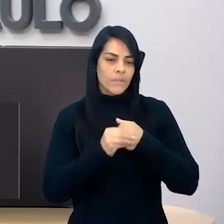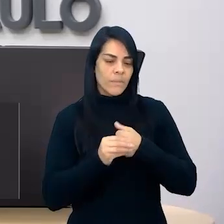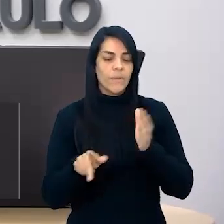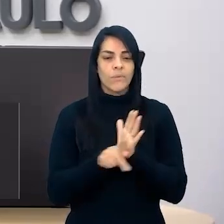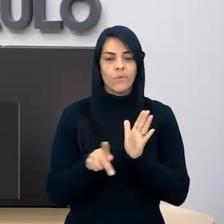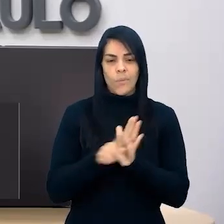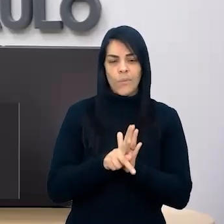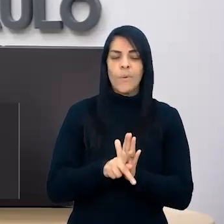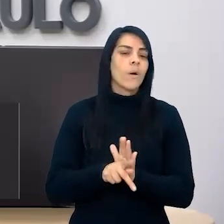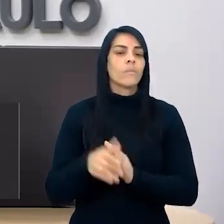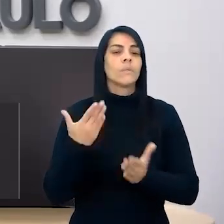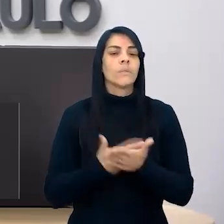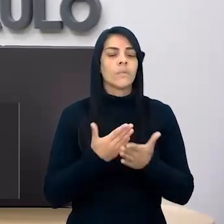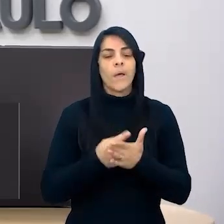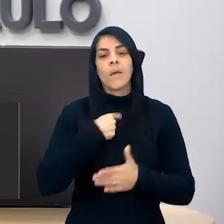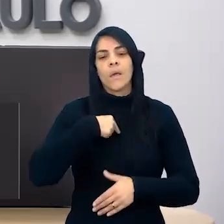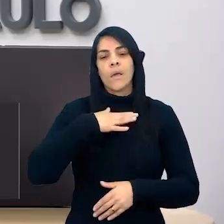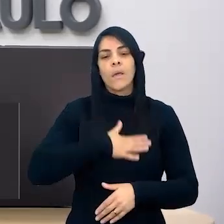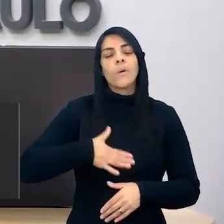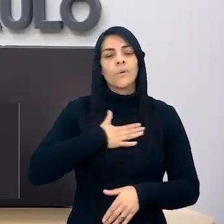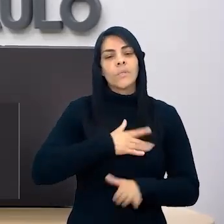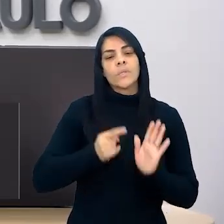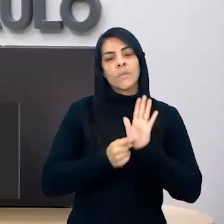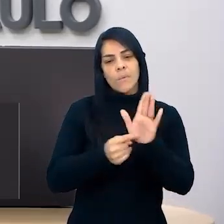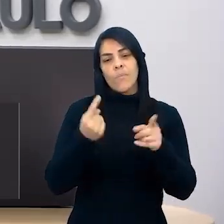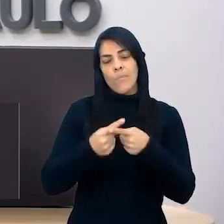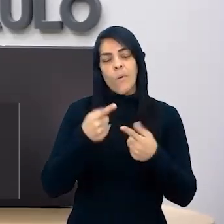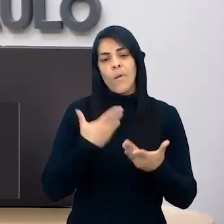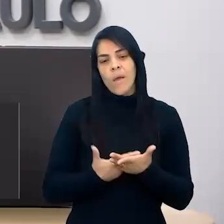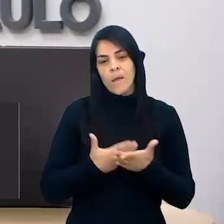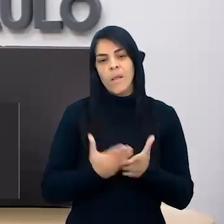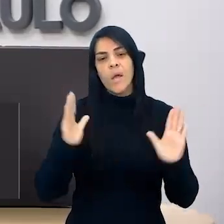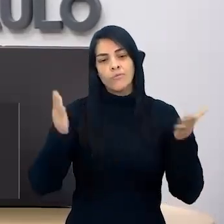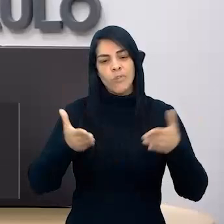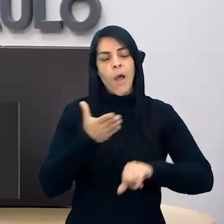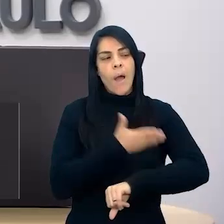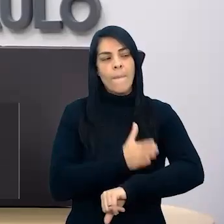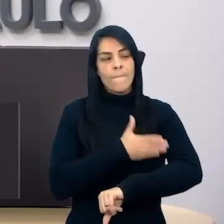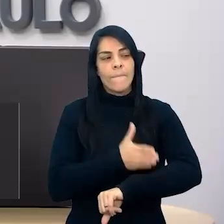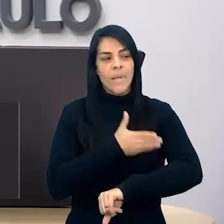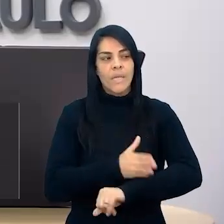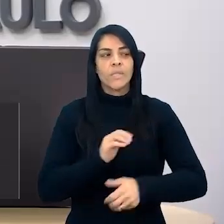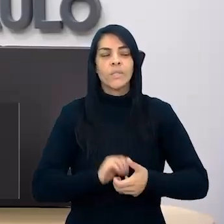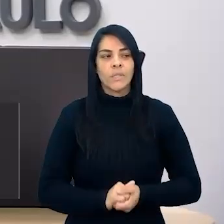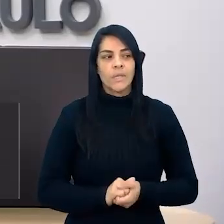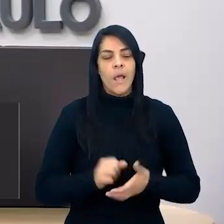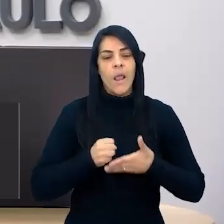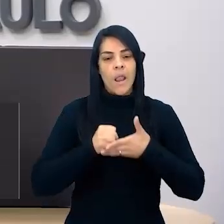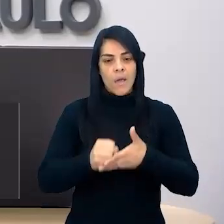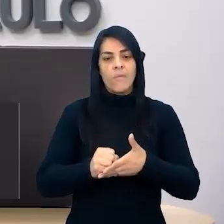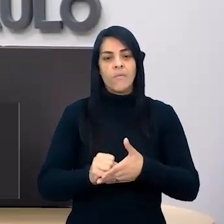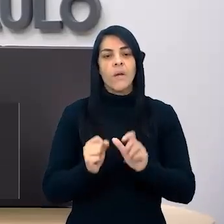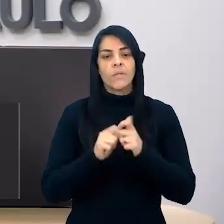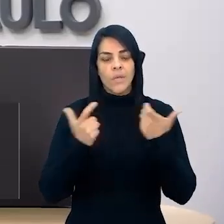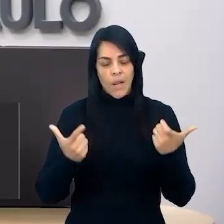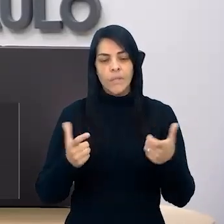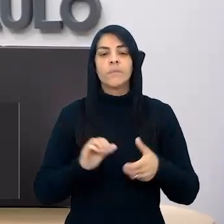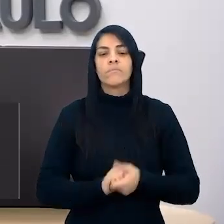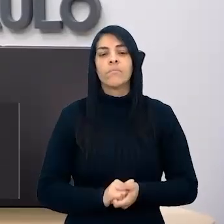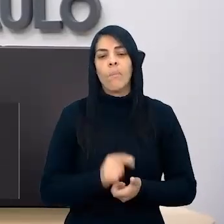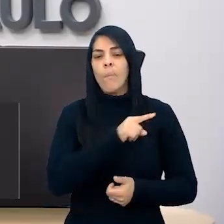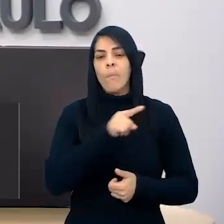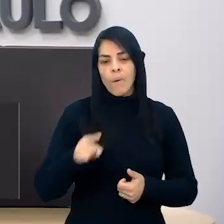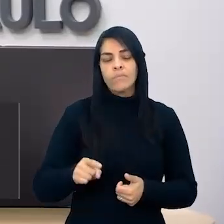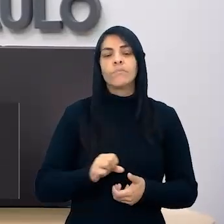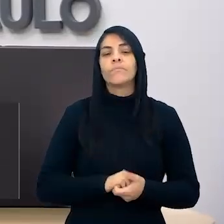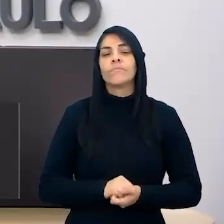Então, eu gostaria de apresentar, porque essa aula eu já pratiquei, levando grandezas inversamente